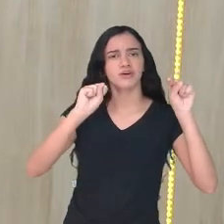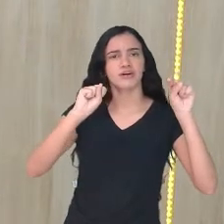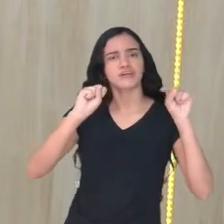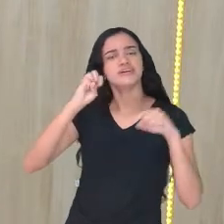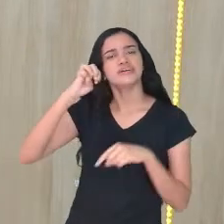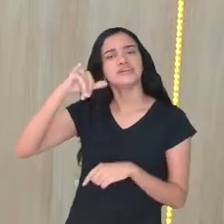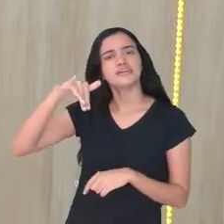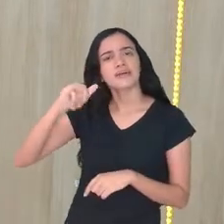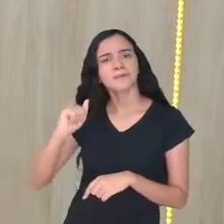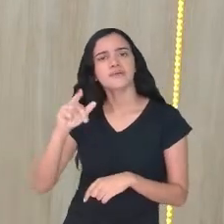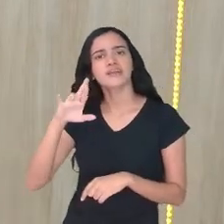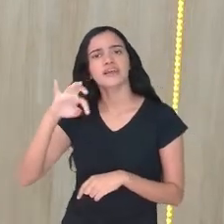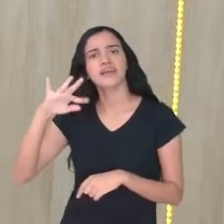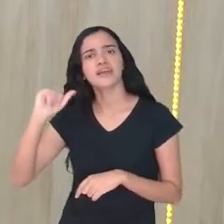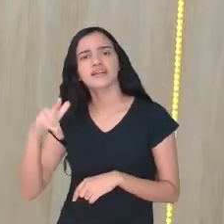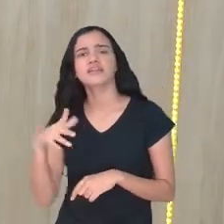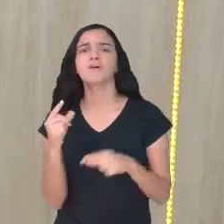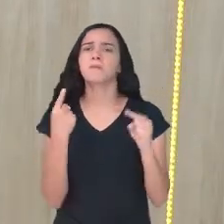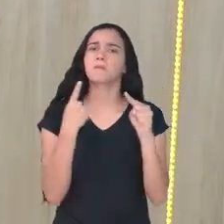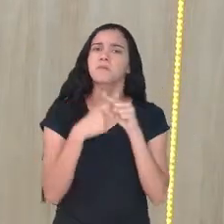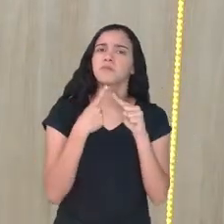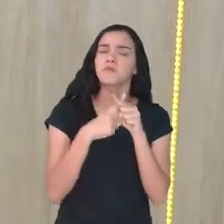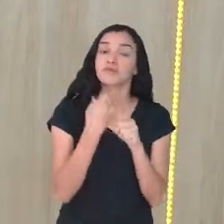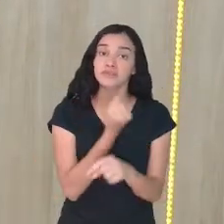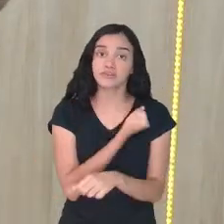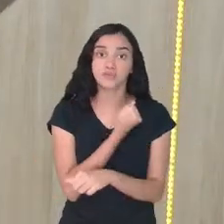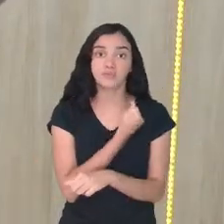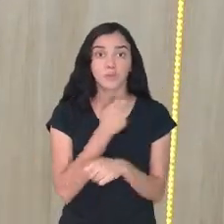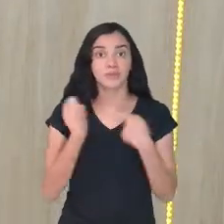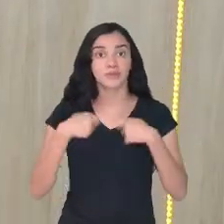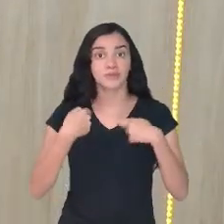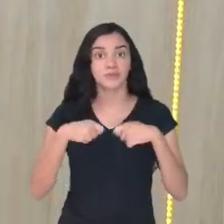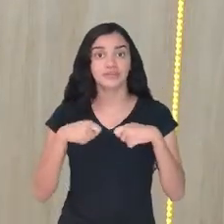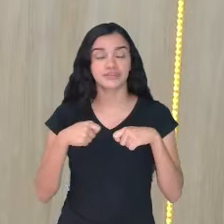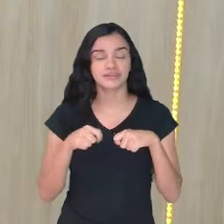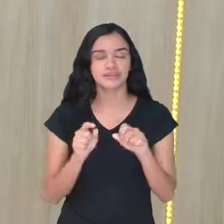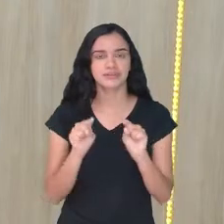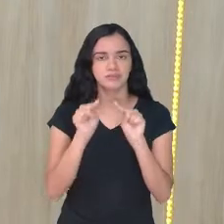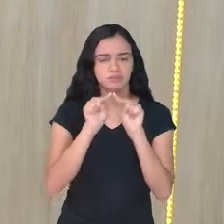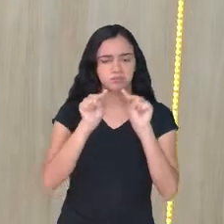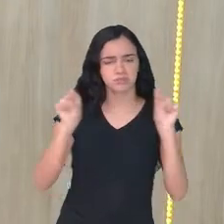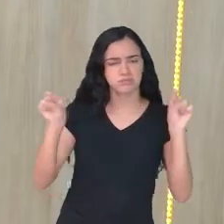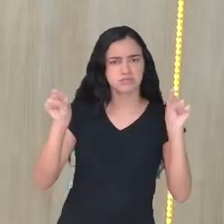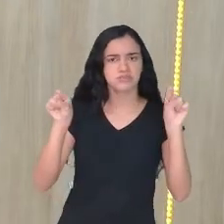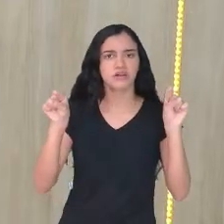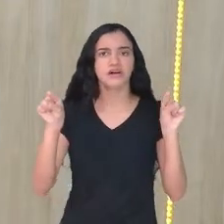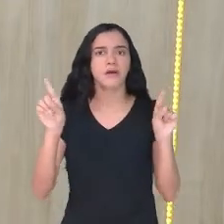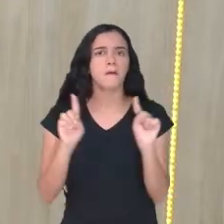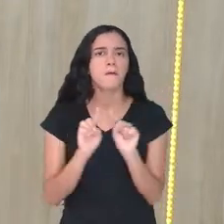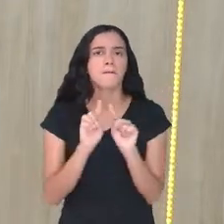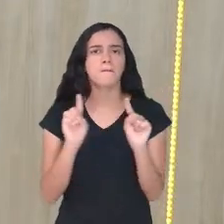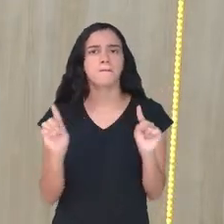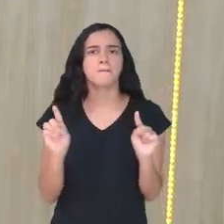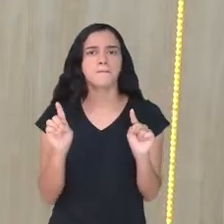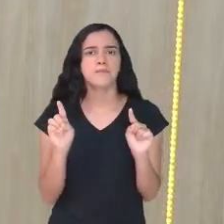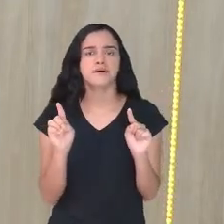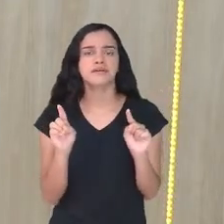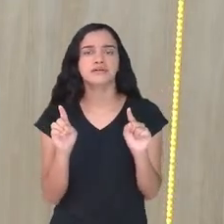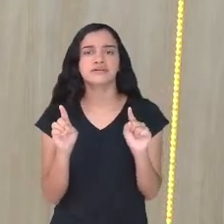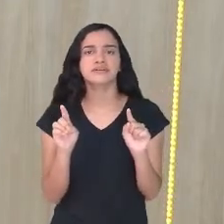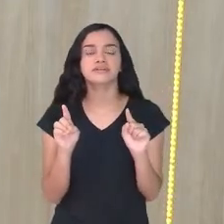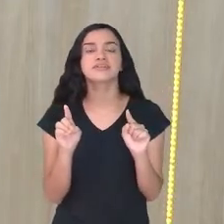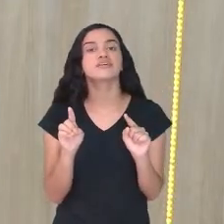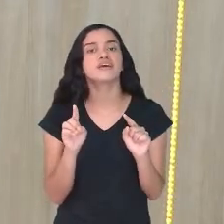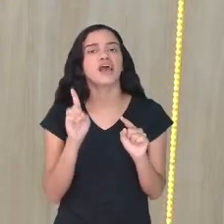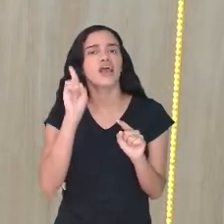reta. Pois é, porque o número, ele não precisa da reta. Mas ela é um instrumento,